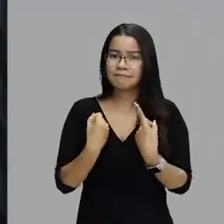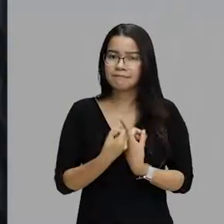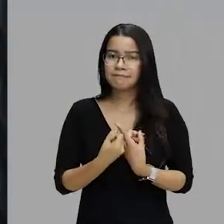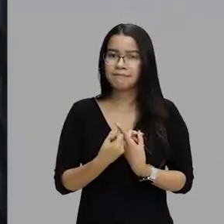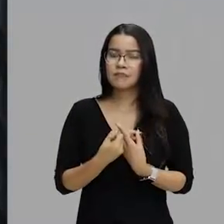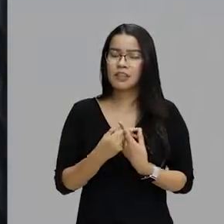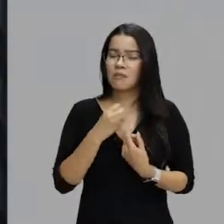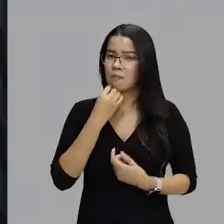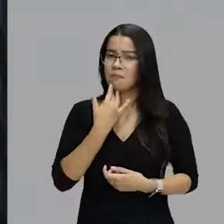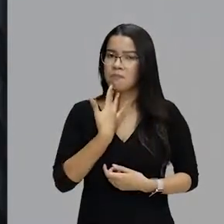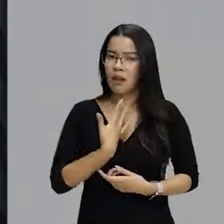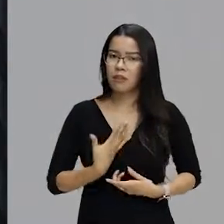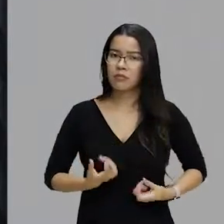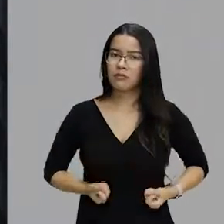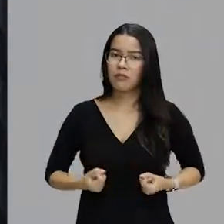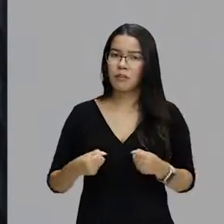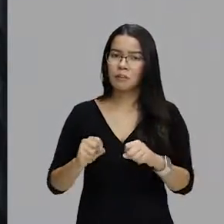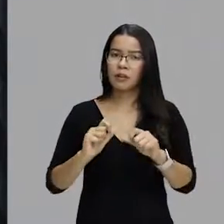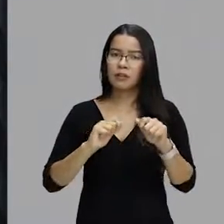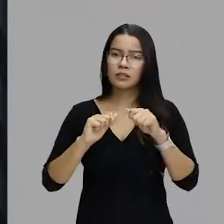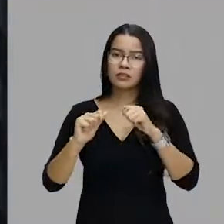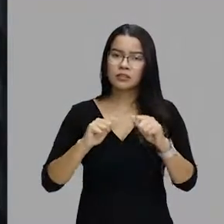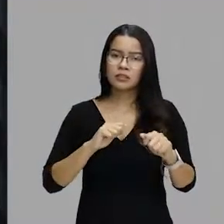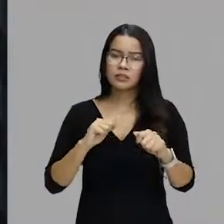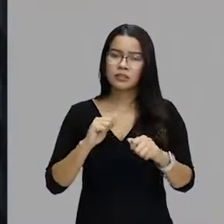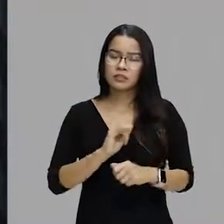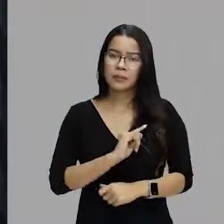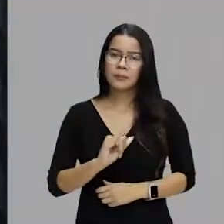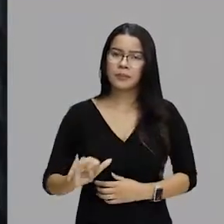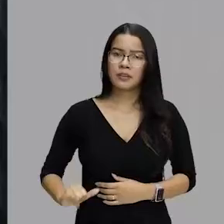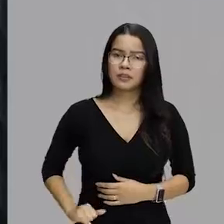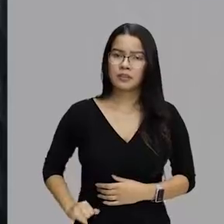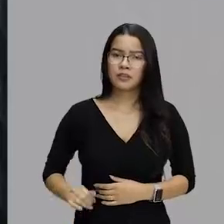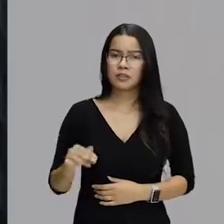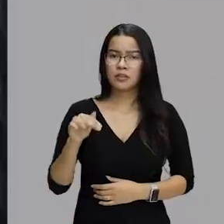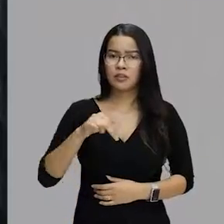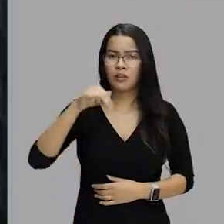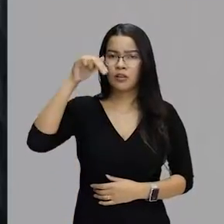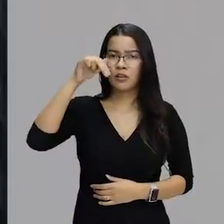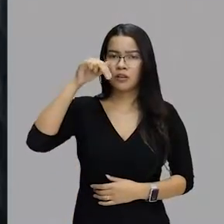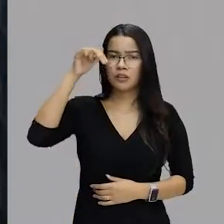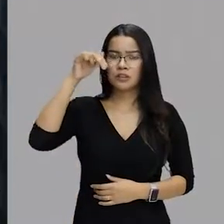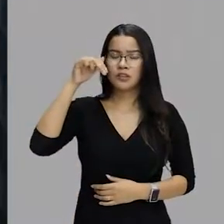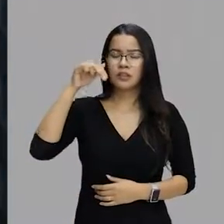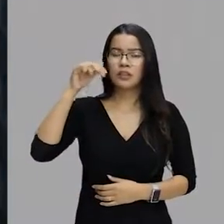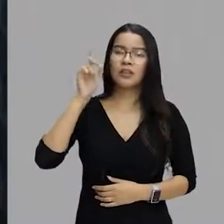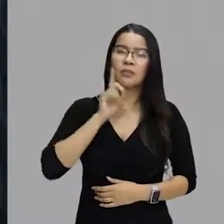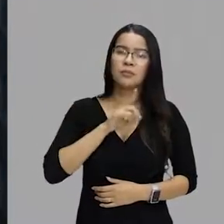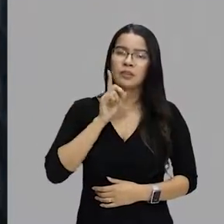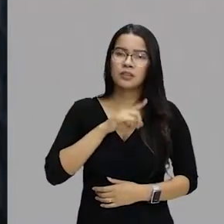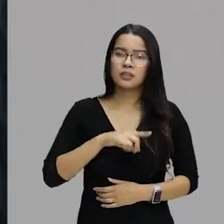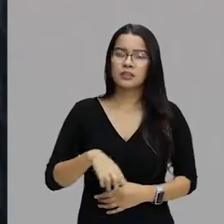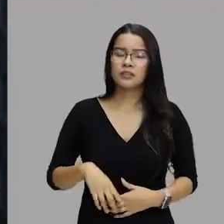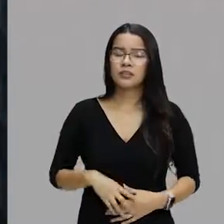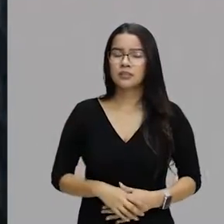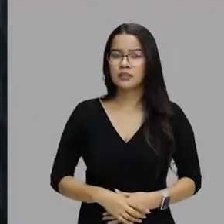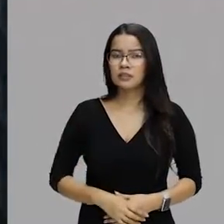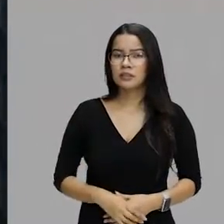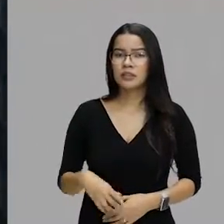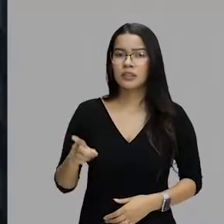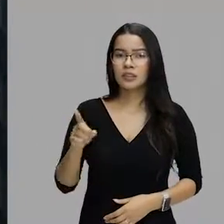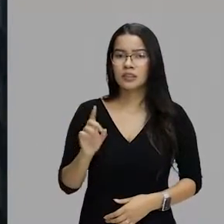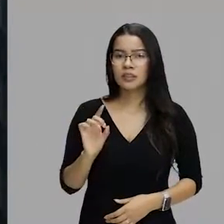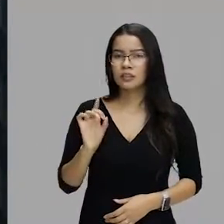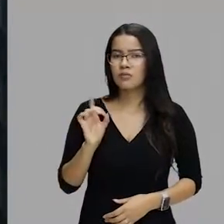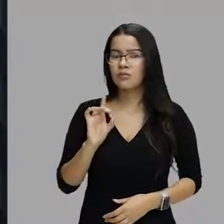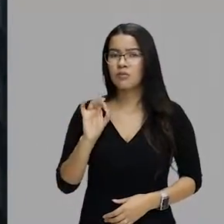forte combate às ações do imperialismo norte-americano. E a reação, não só dos